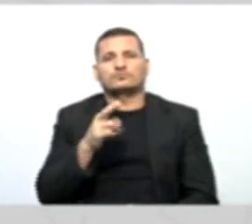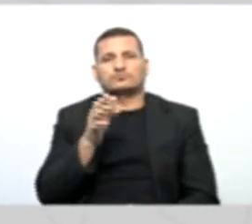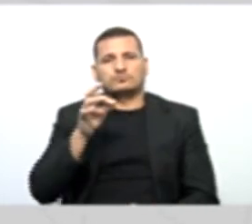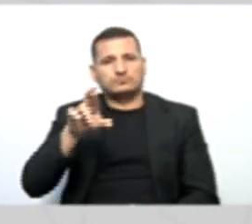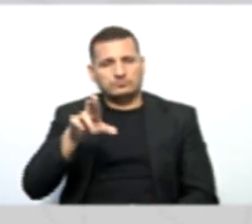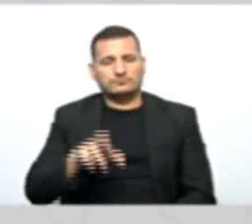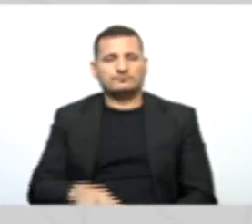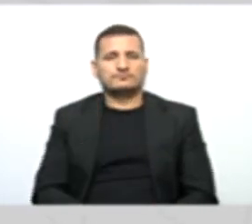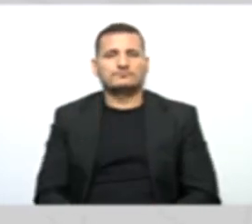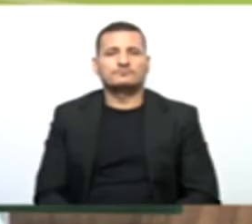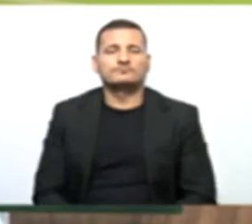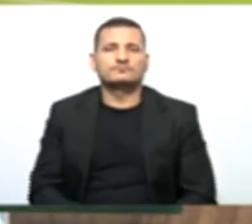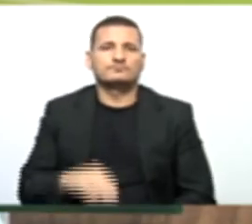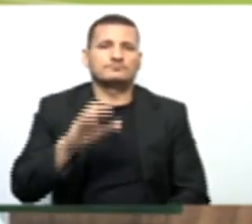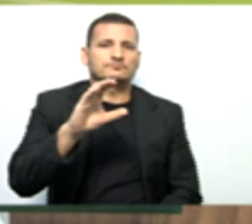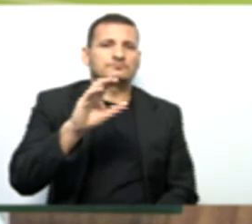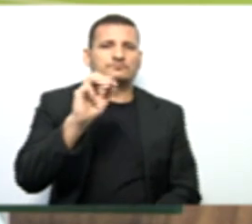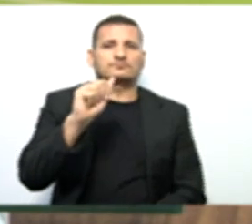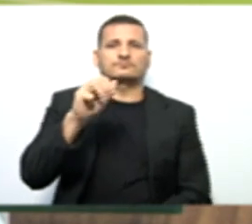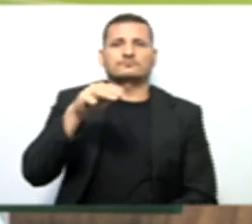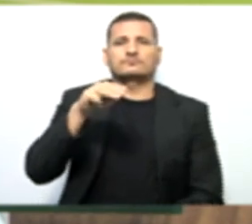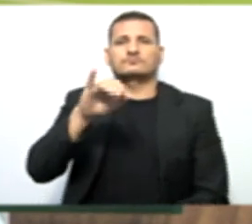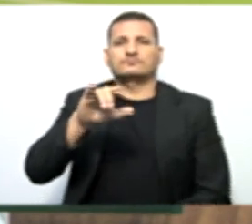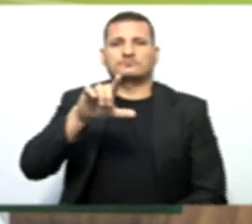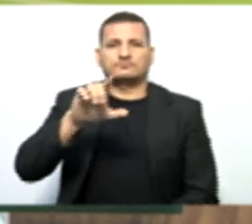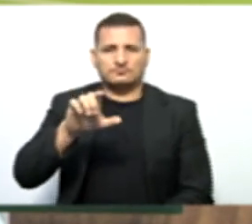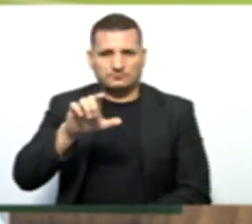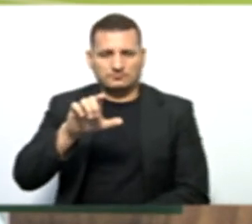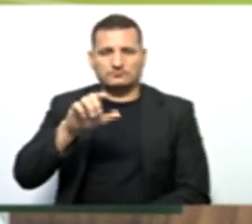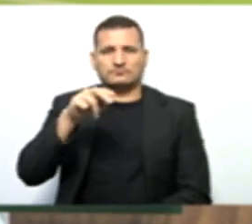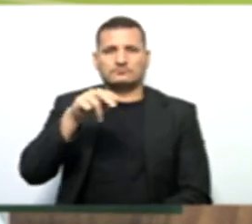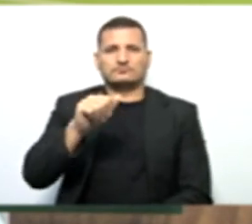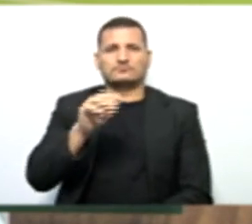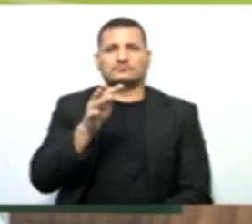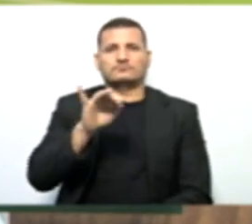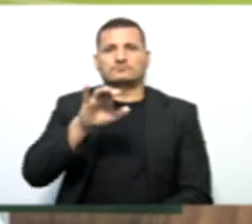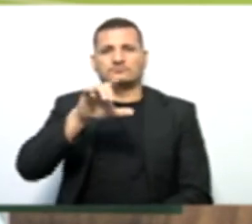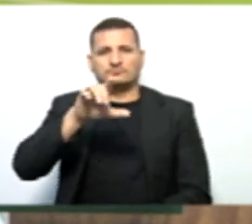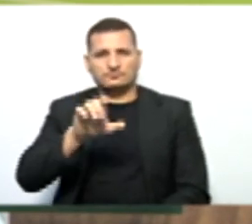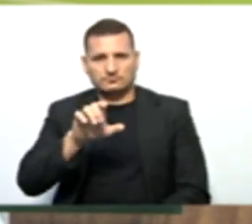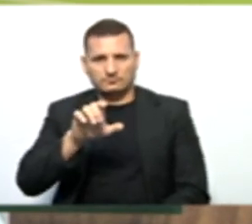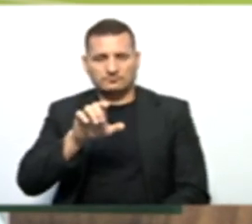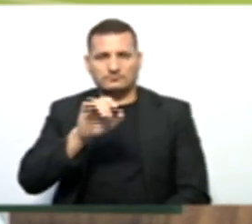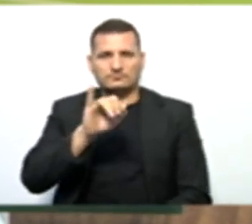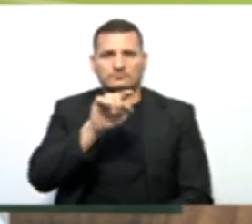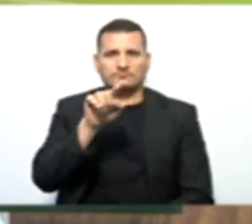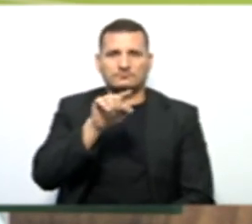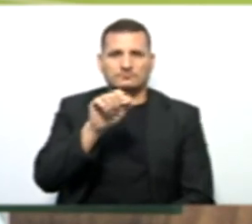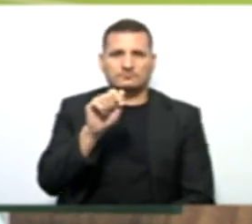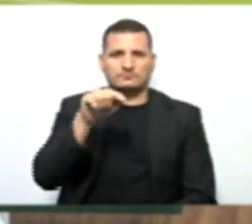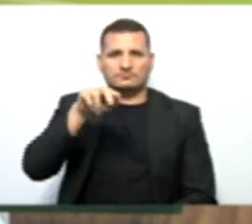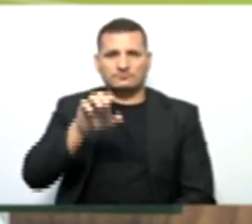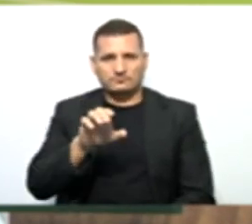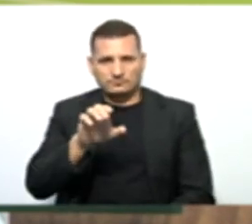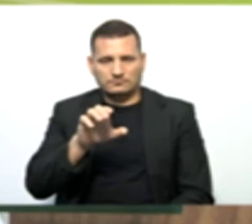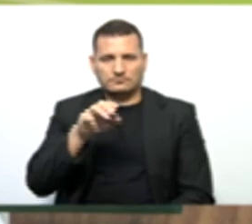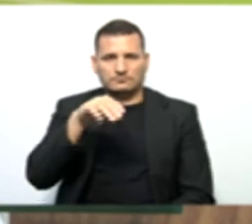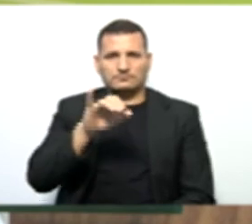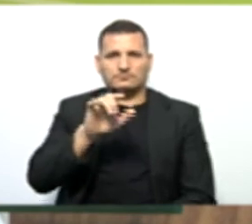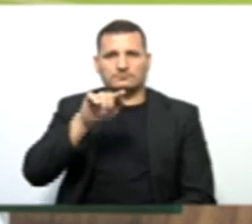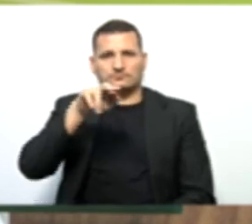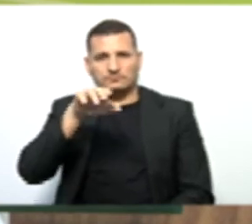Professor, a Camille, Natiele, Isaac e Emily de Espigão do Oeste e o Miguel de Porto Velho